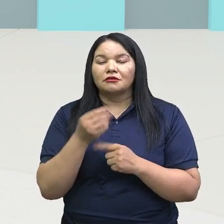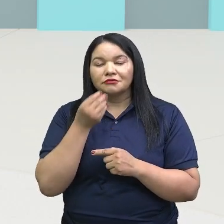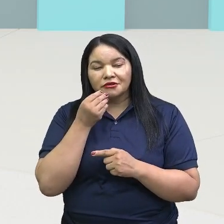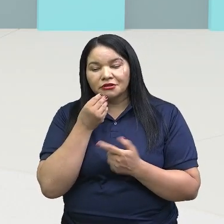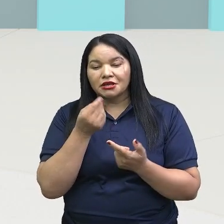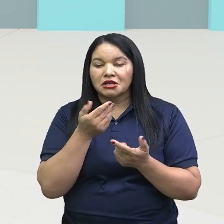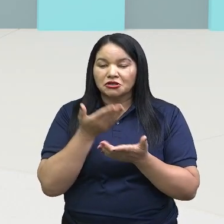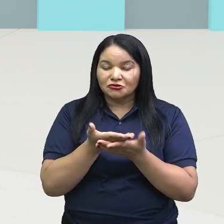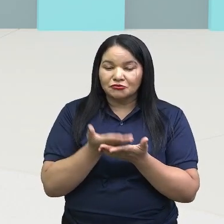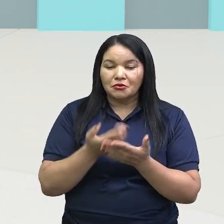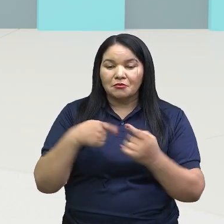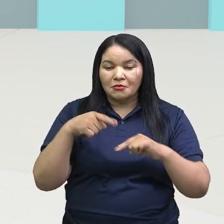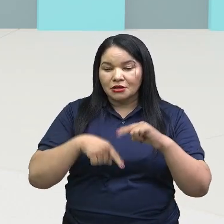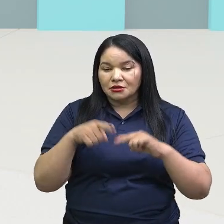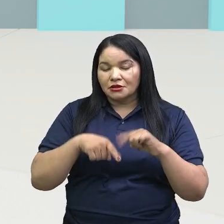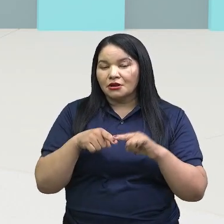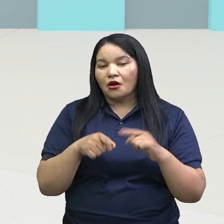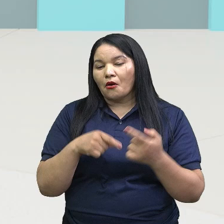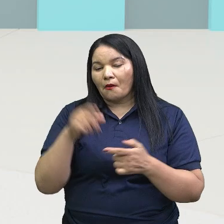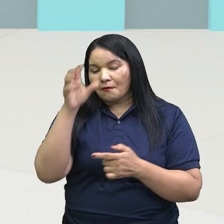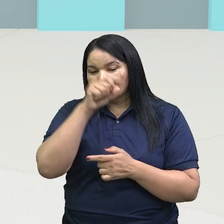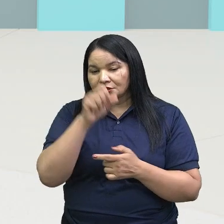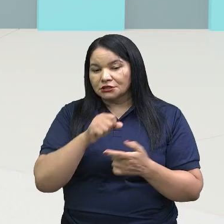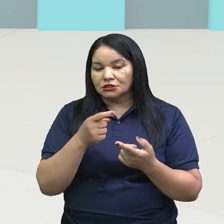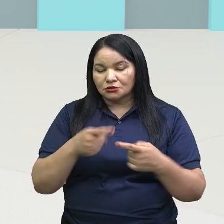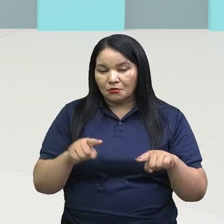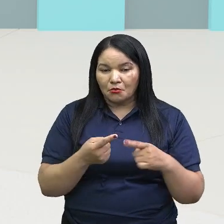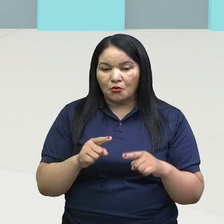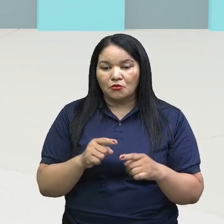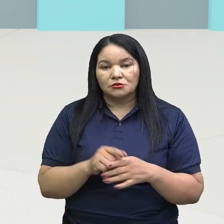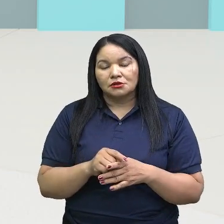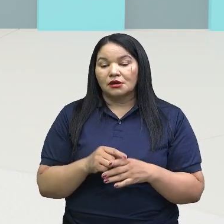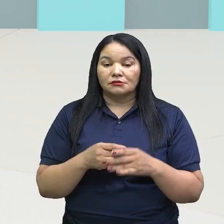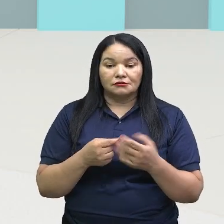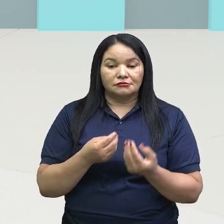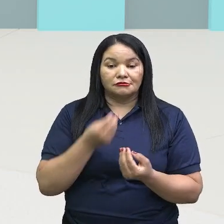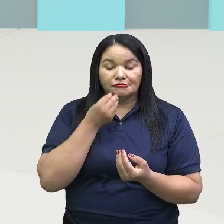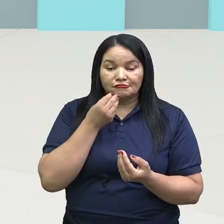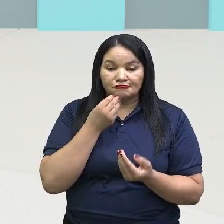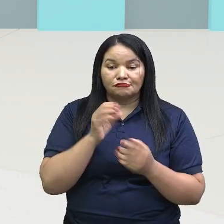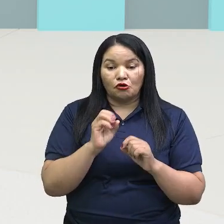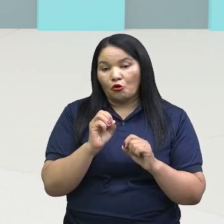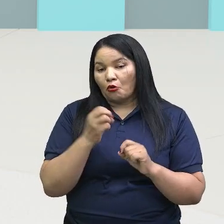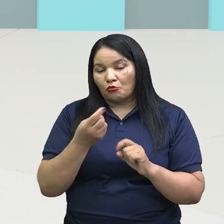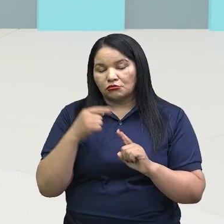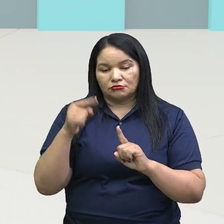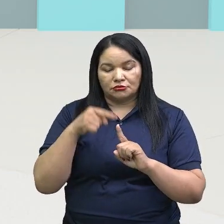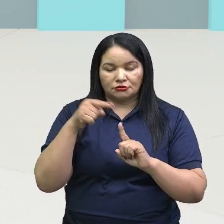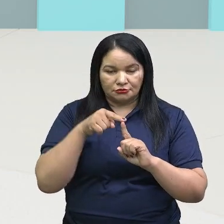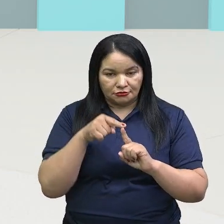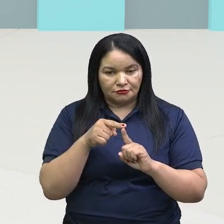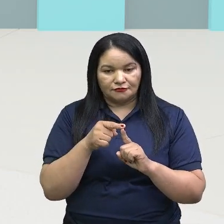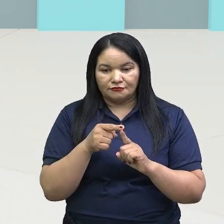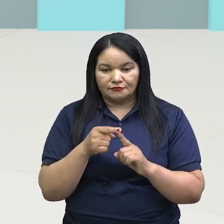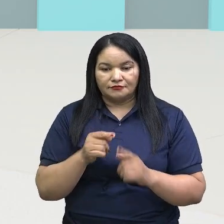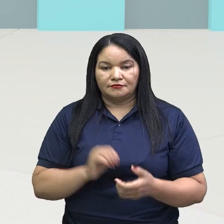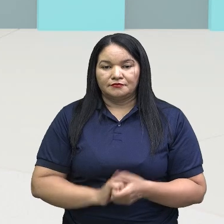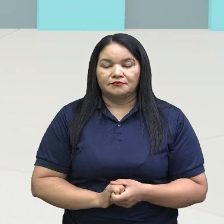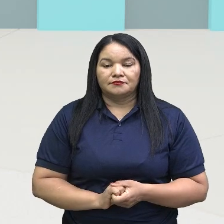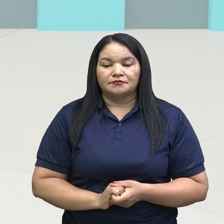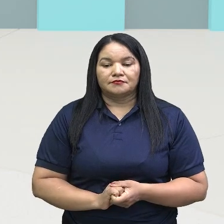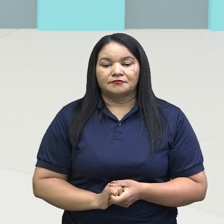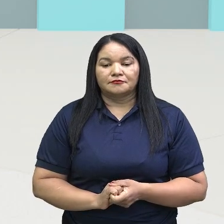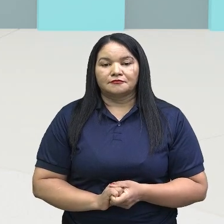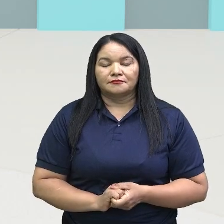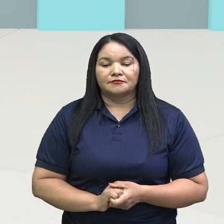estudasse, tentei de tudo para que ele fizesse tal coisa. Então, é a finalidade, o fim que se quer de alguma coisa. E